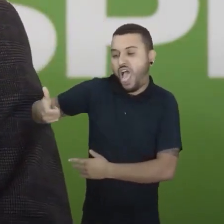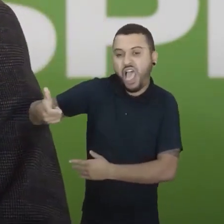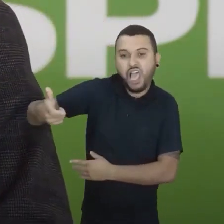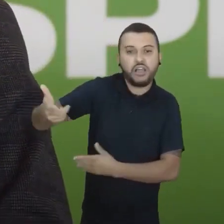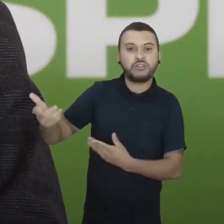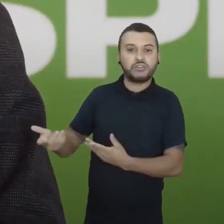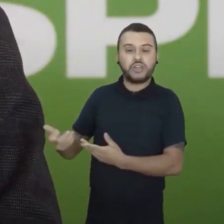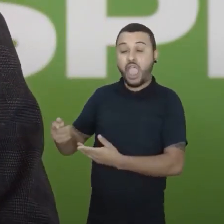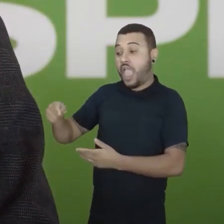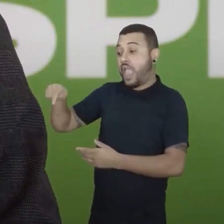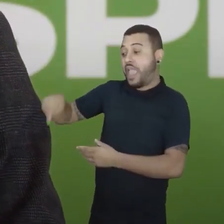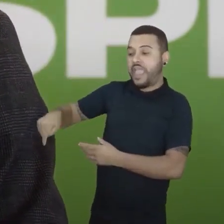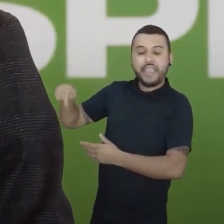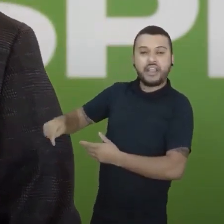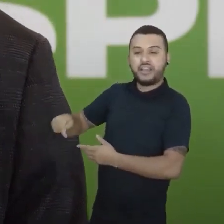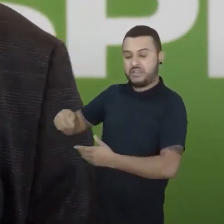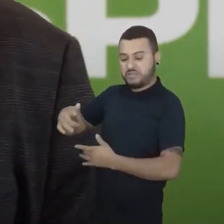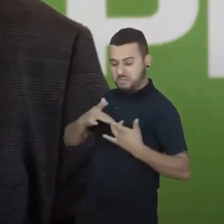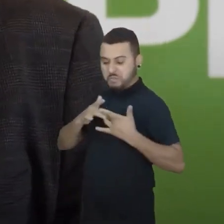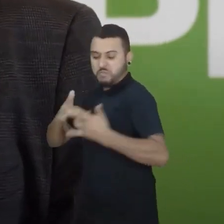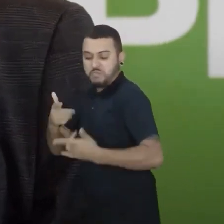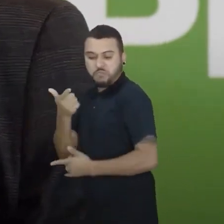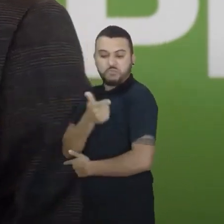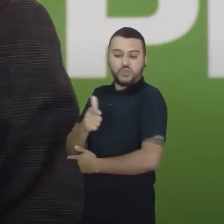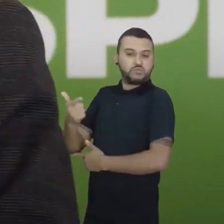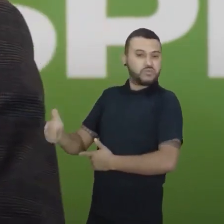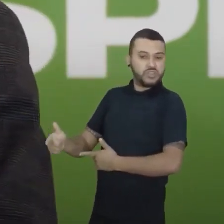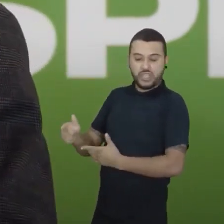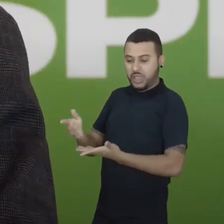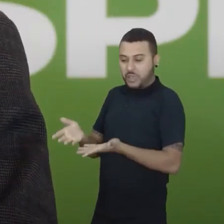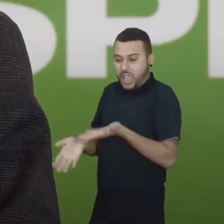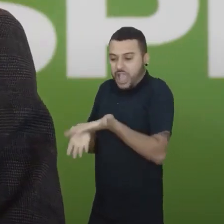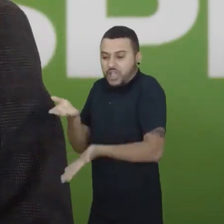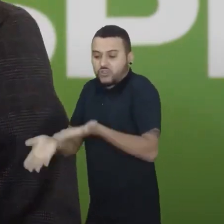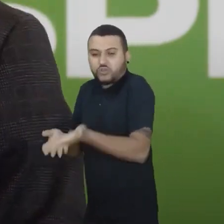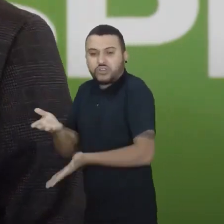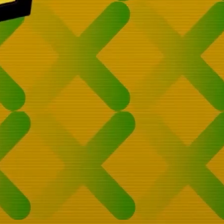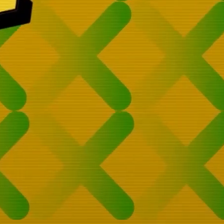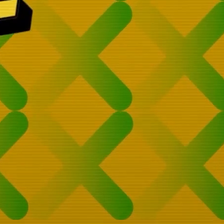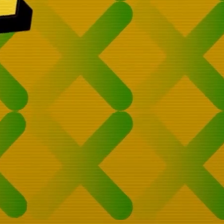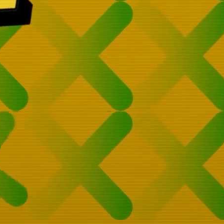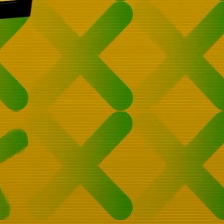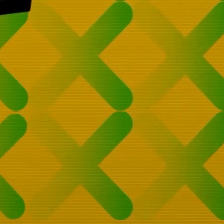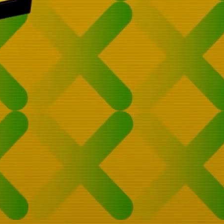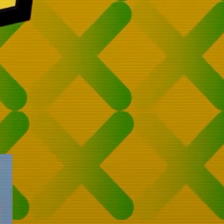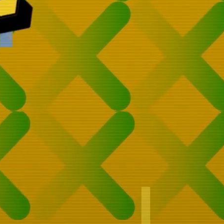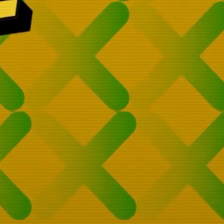tem piedade nem compaixão da fome de 31 milhões de pessoas nesse país.